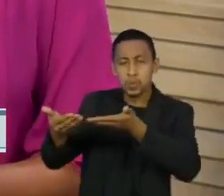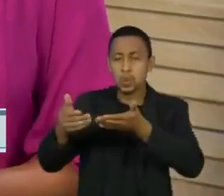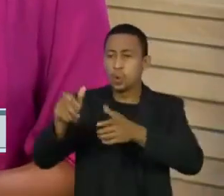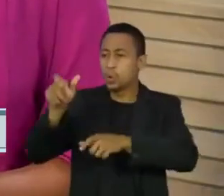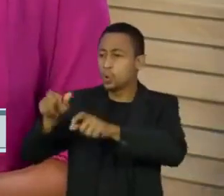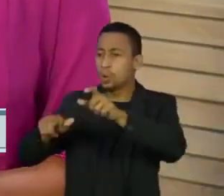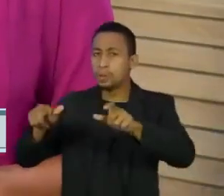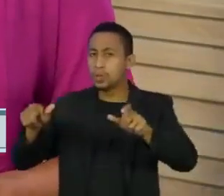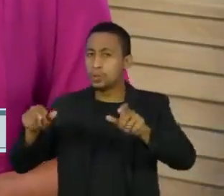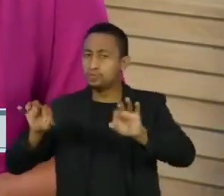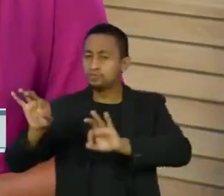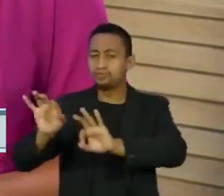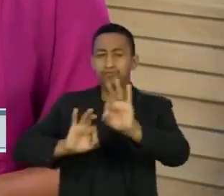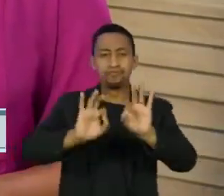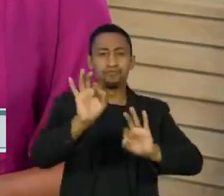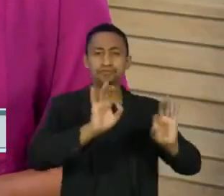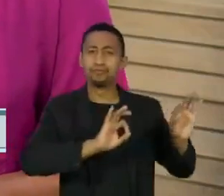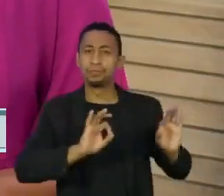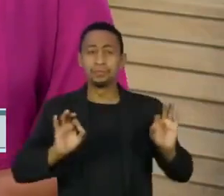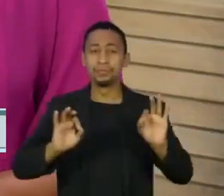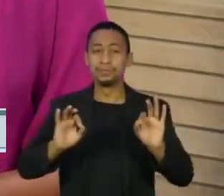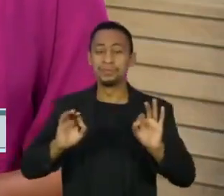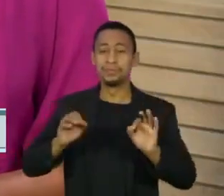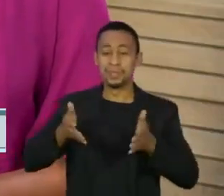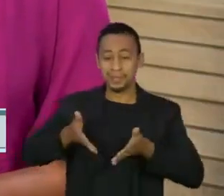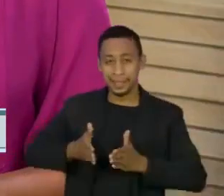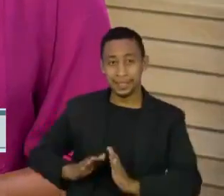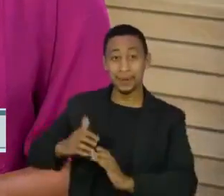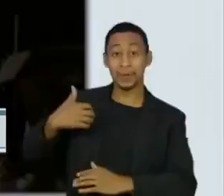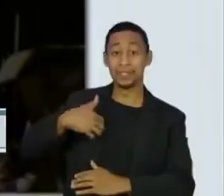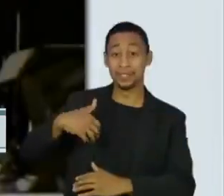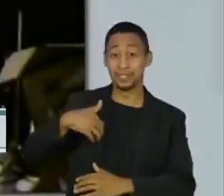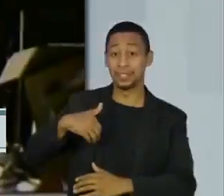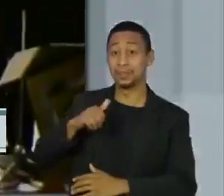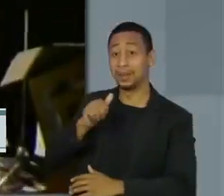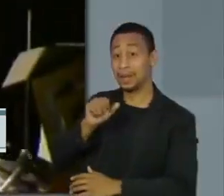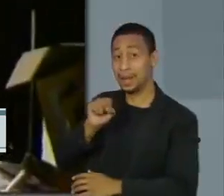ou seria o contrário. Nasceu o argentino Astor Piazzolla.